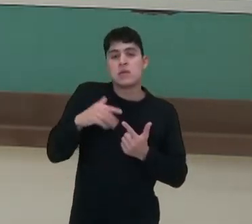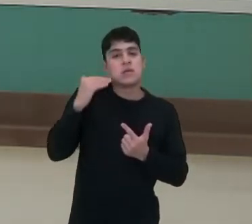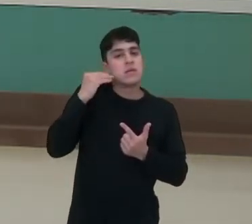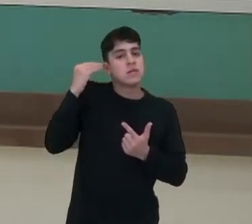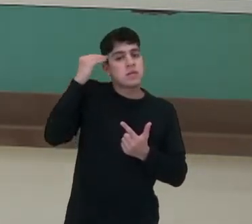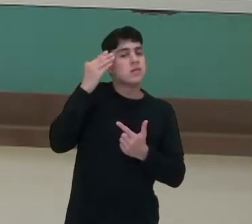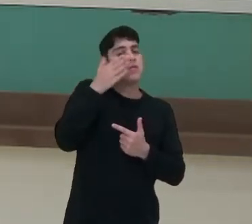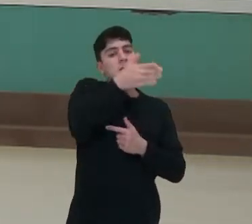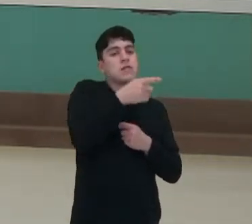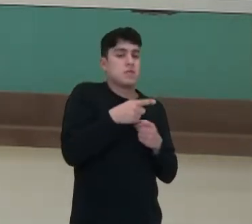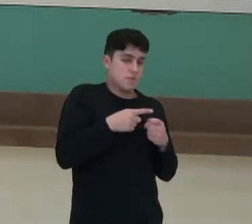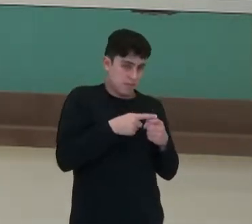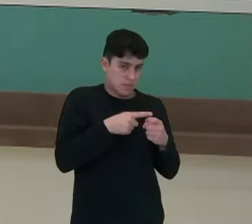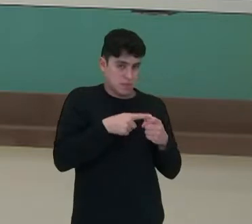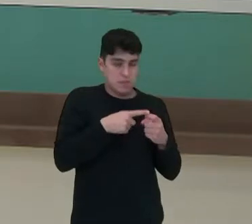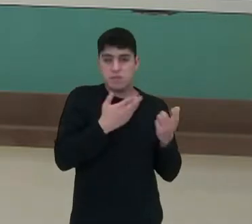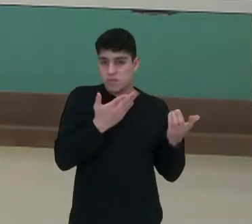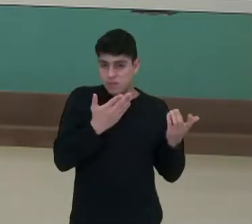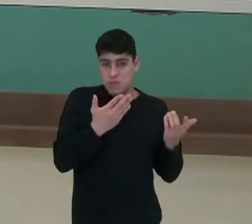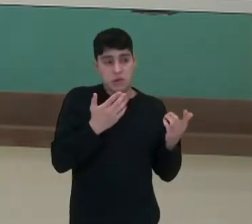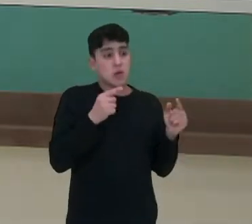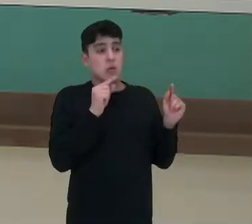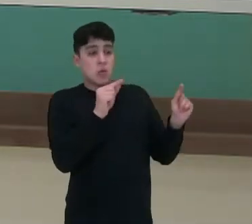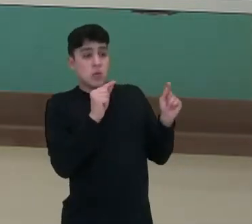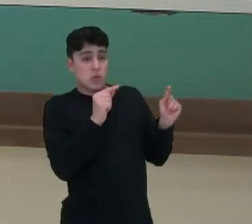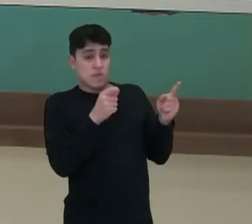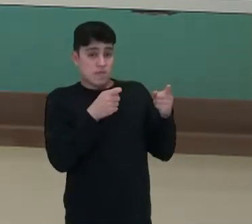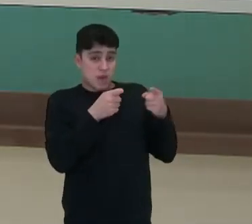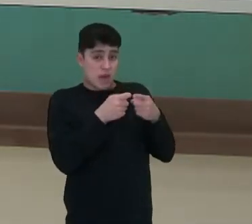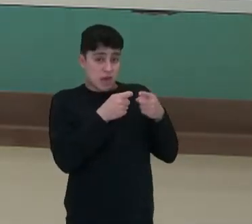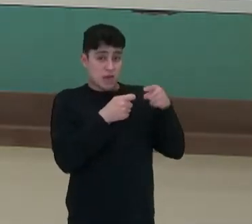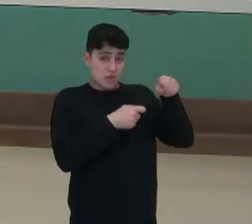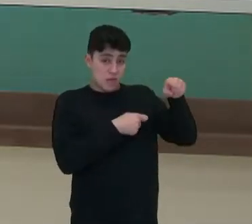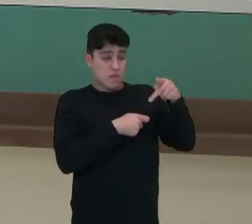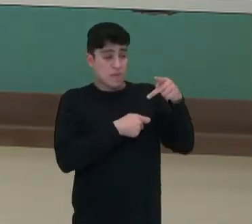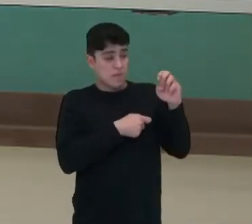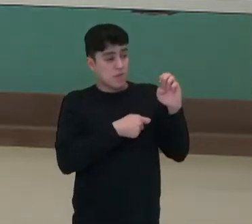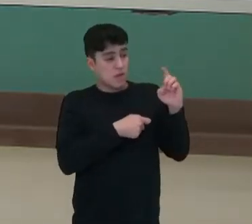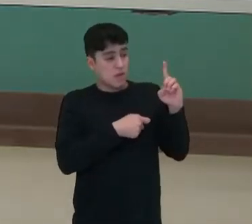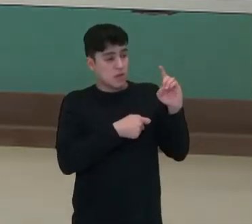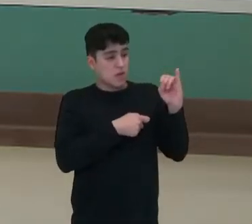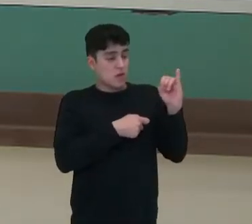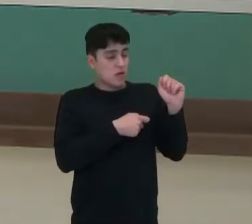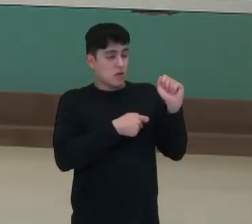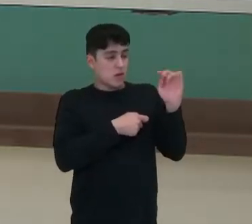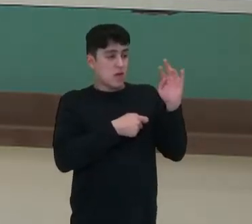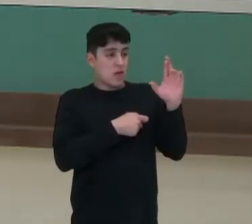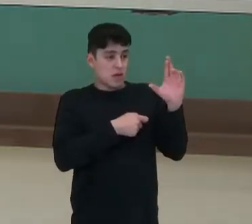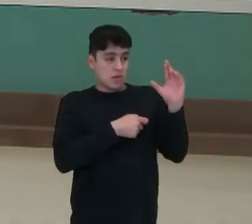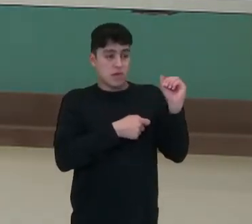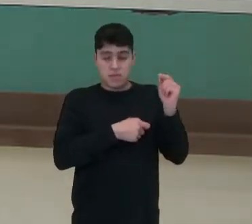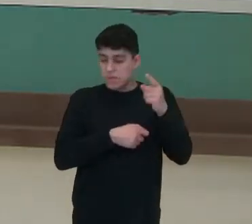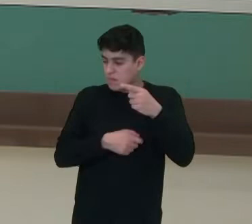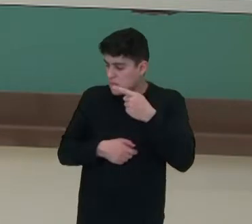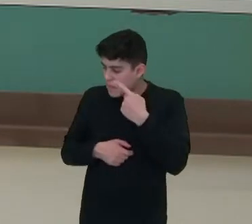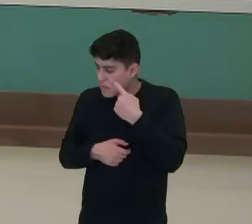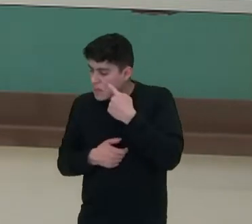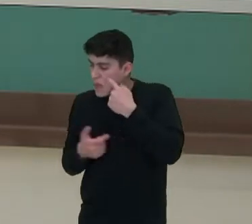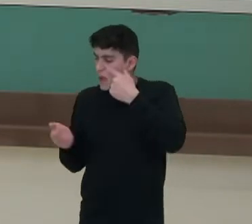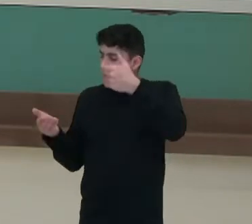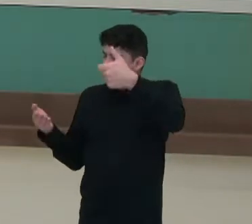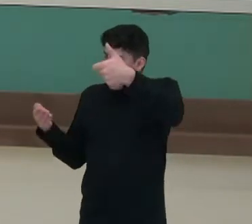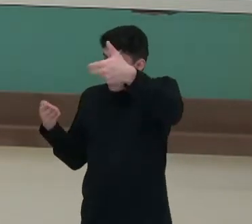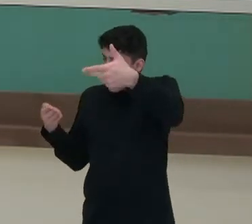ir ao pediatra. Você vai a esse médico, ele faz exames, ele vai fazer uma anamnese no seu